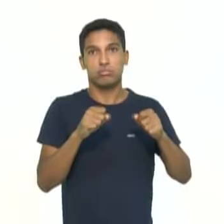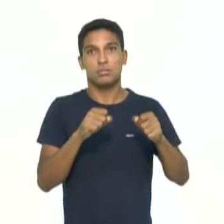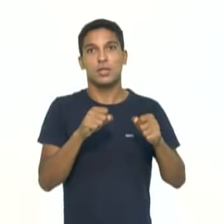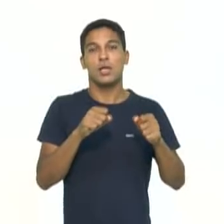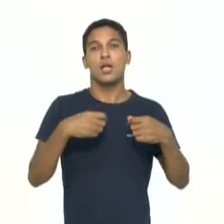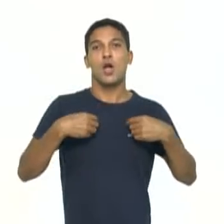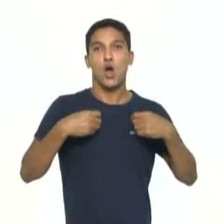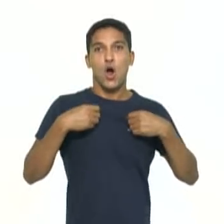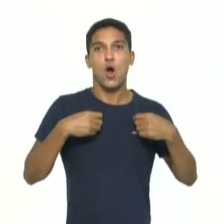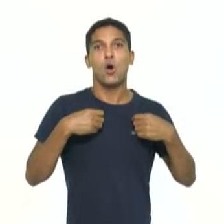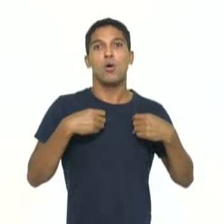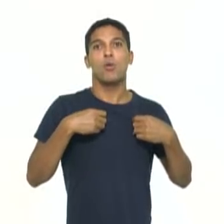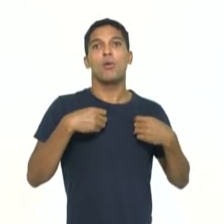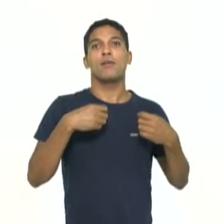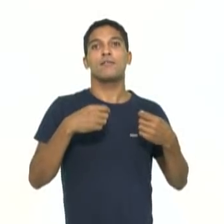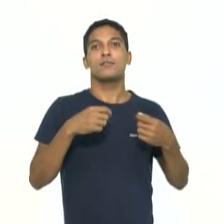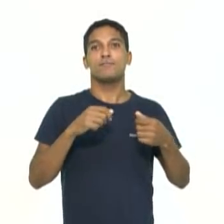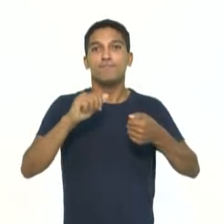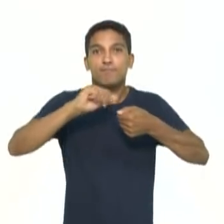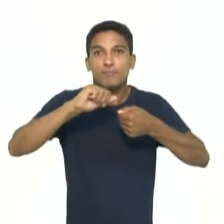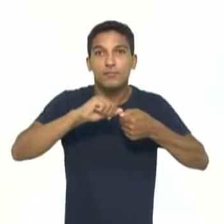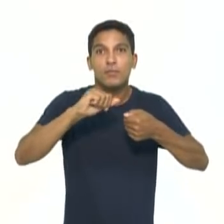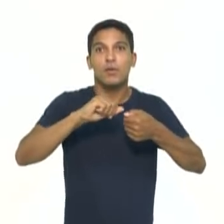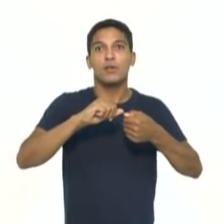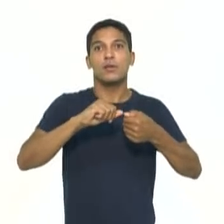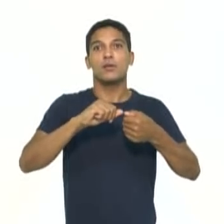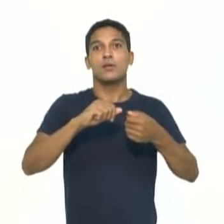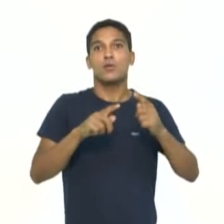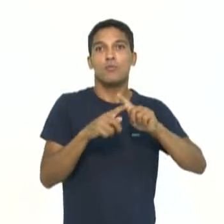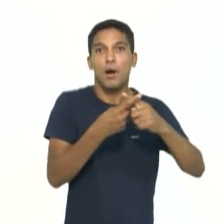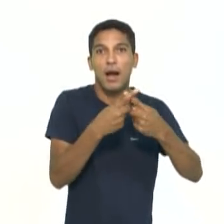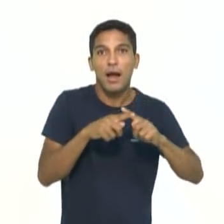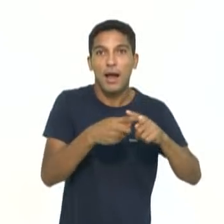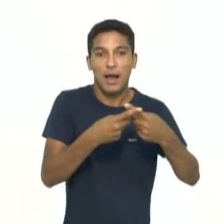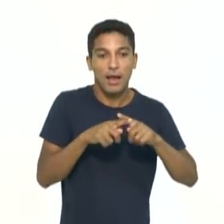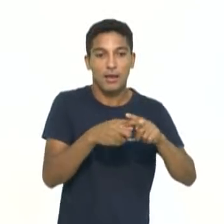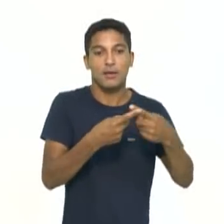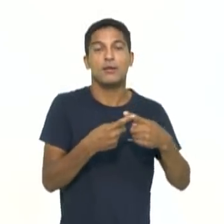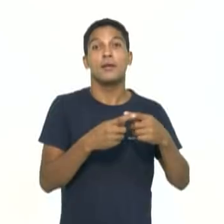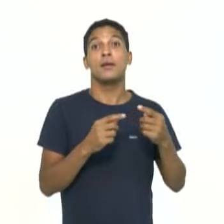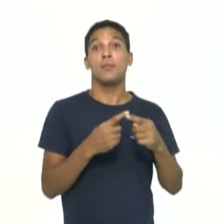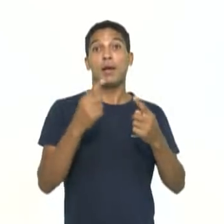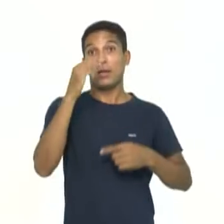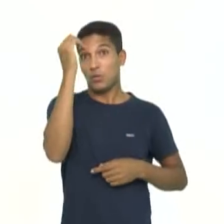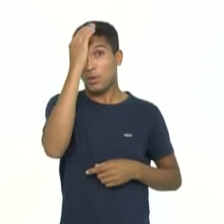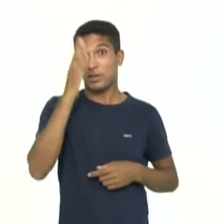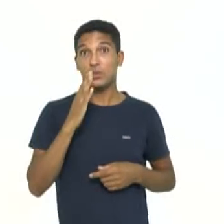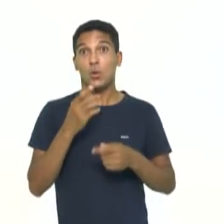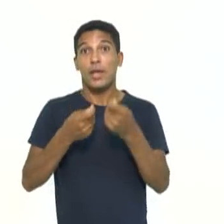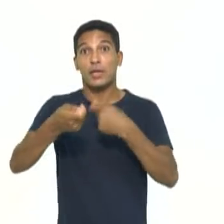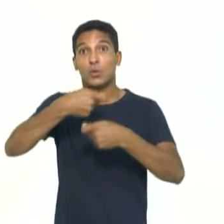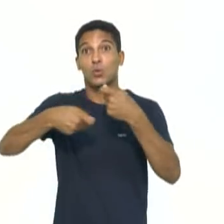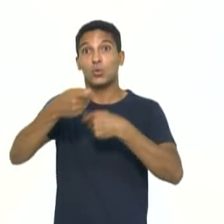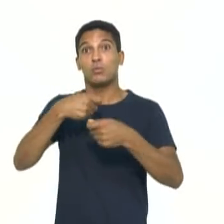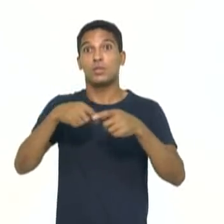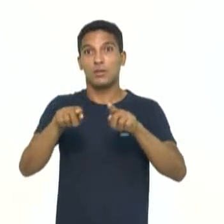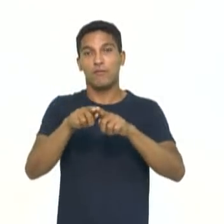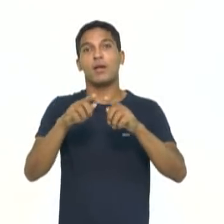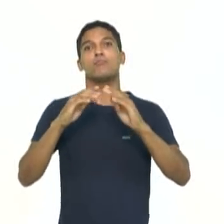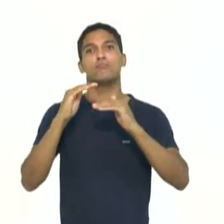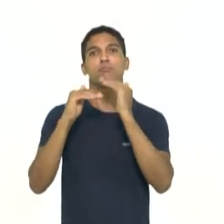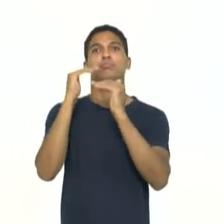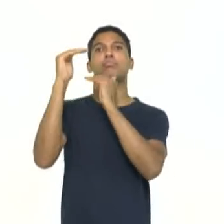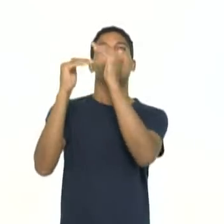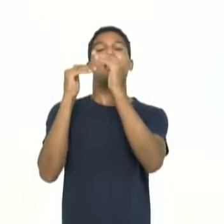roupas, e depois, conforme vai acontecendo a atividade econômica e vai se desenvolvendo, eles adquirem outros tecidos,